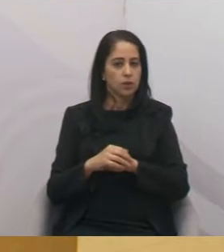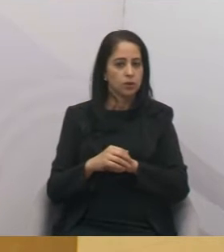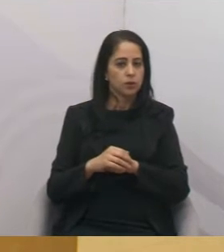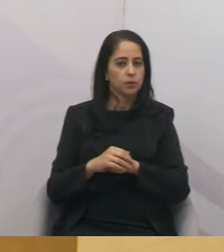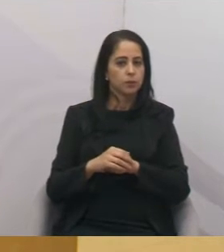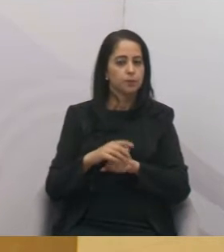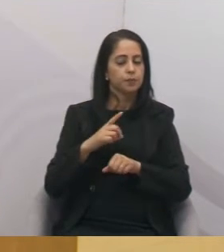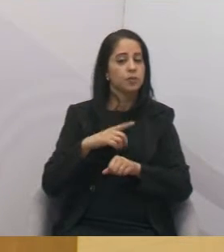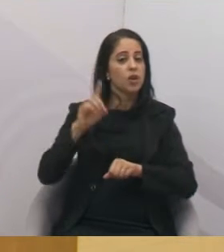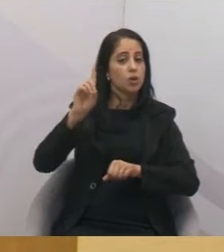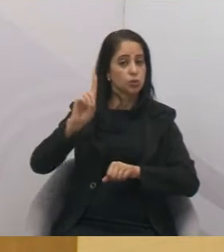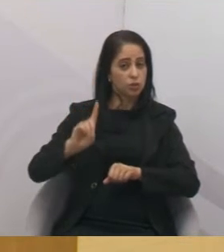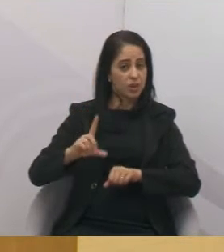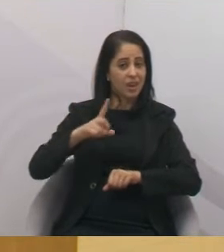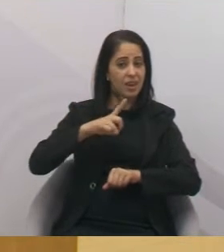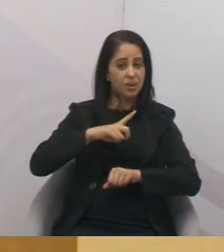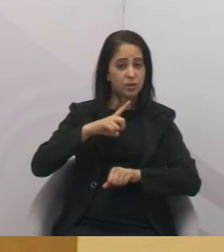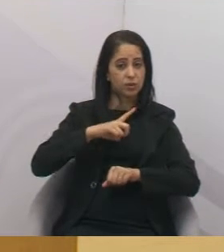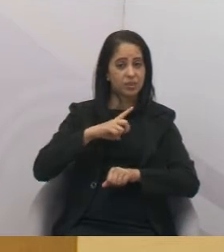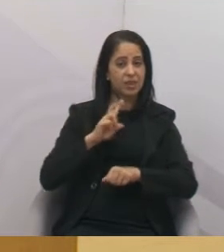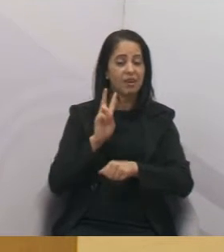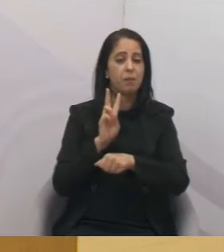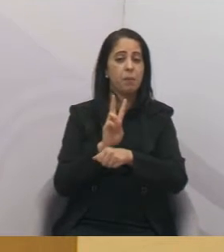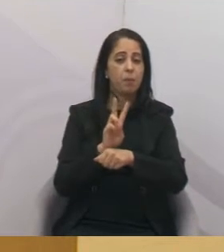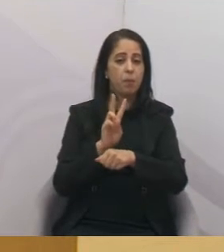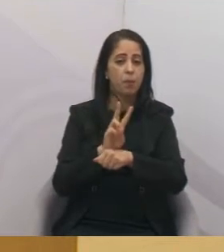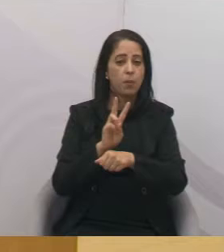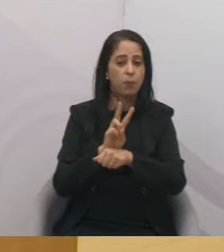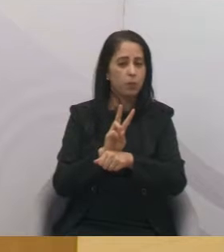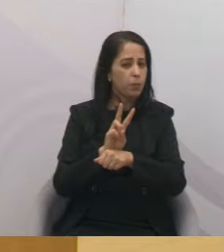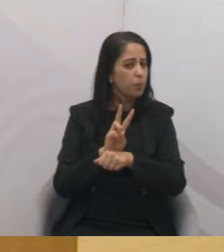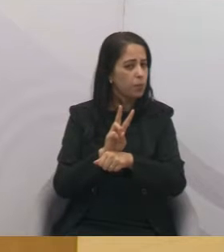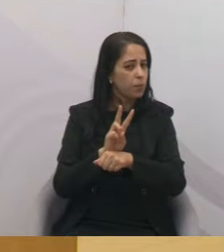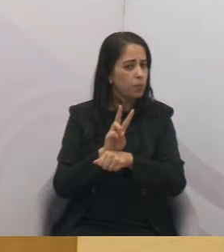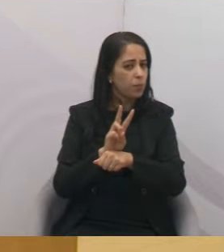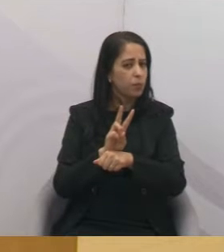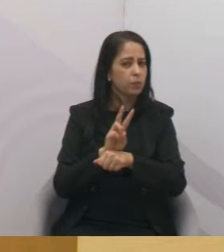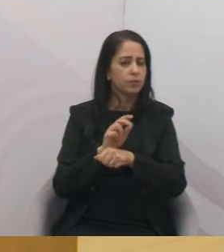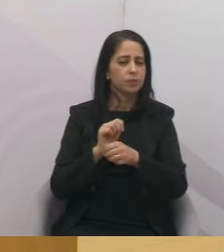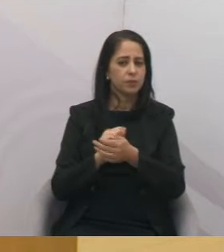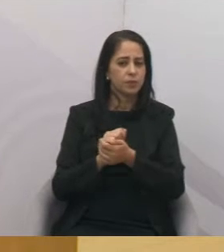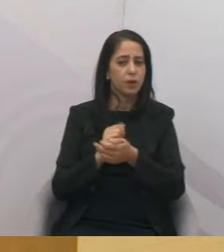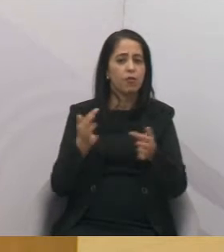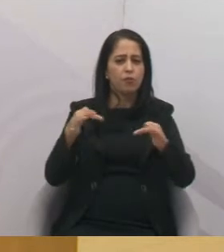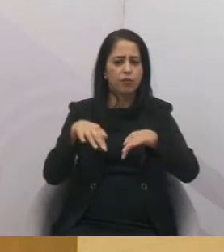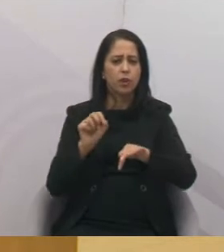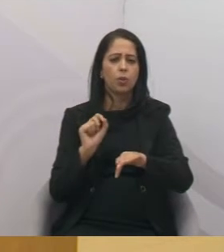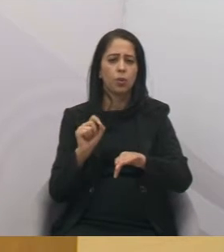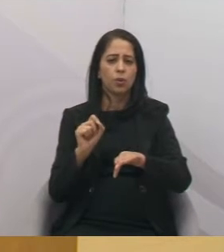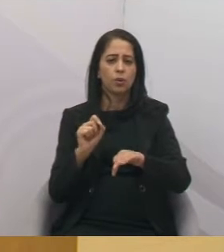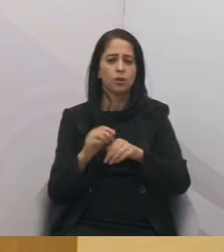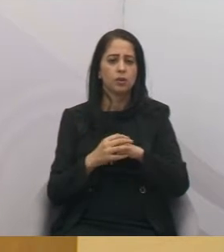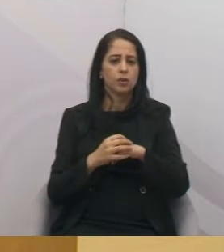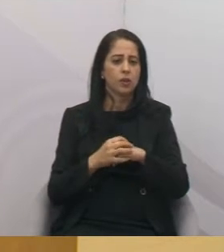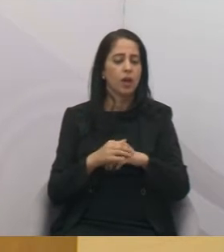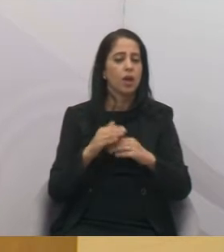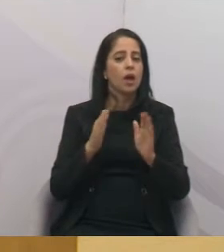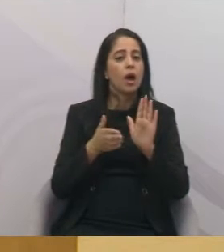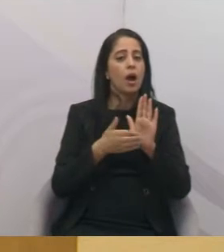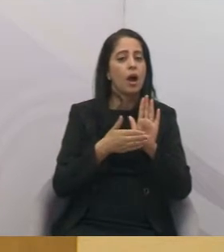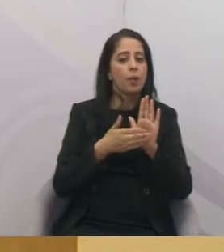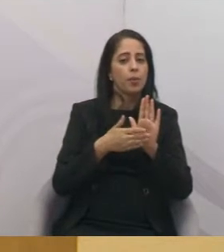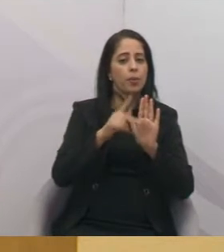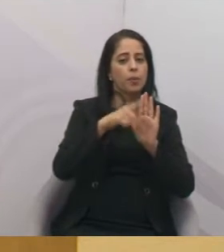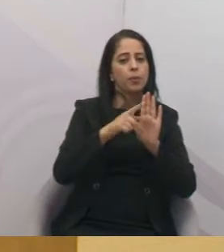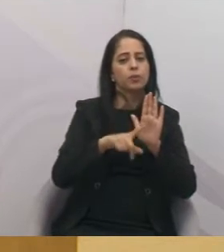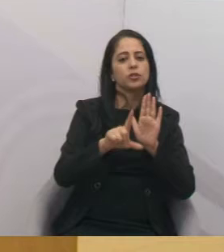direito difuso ser protegido por todos os entes. Por fim, ressalte-se que o projeto de lei possui